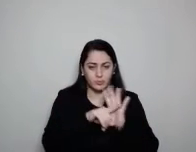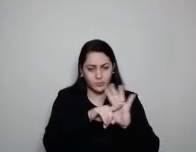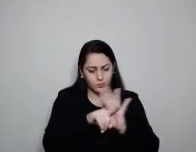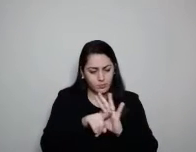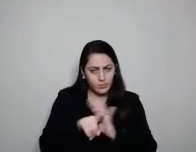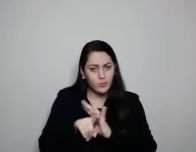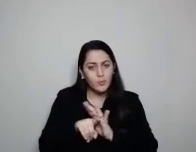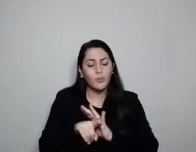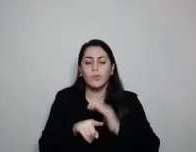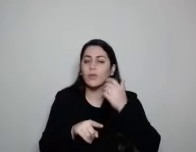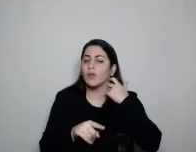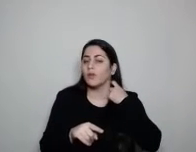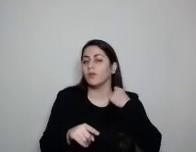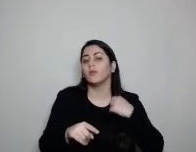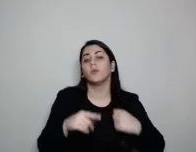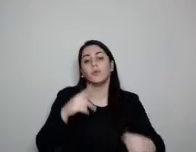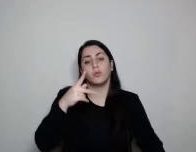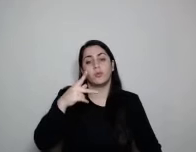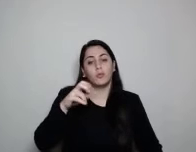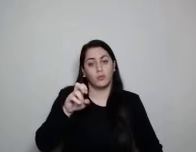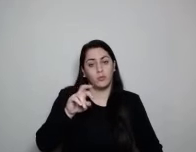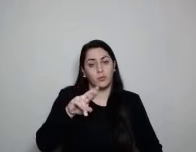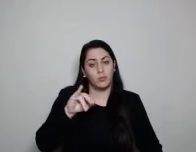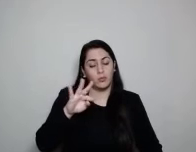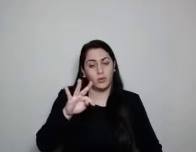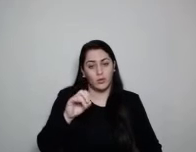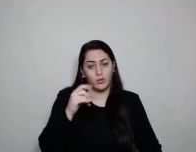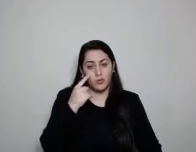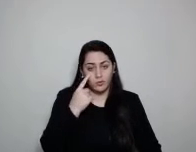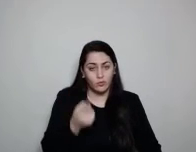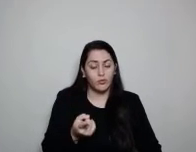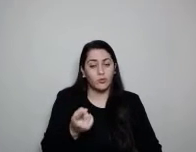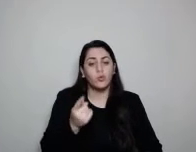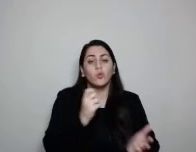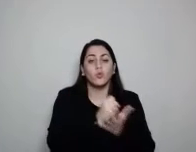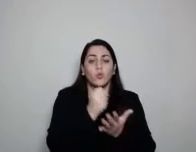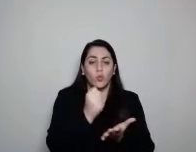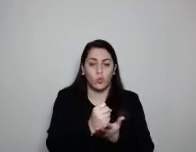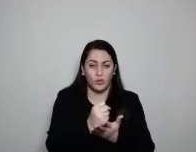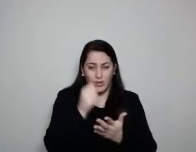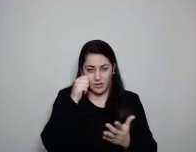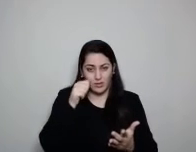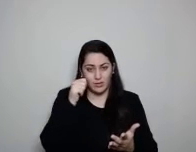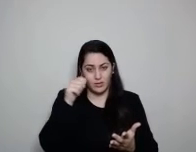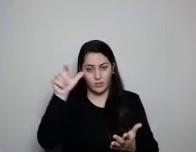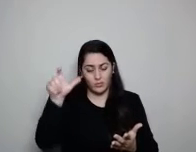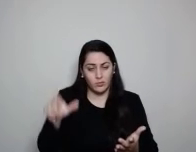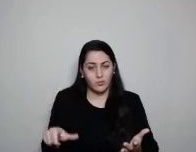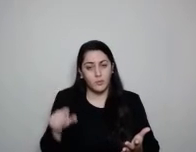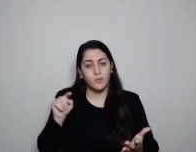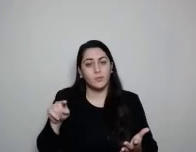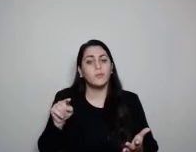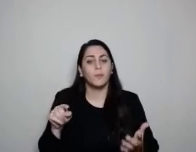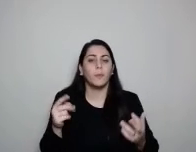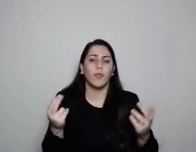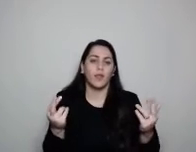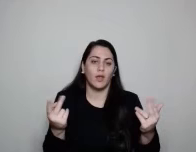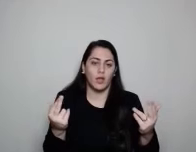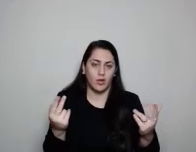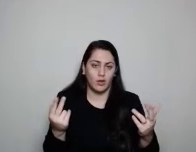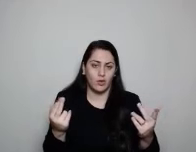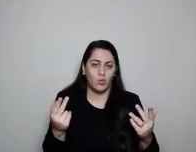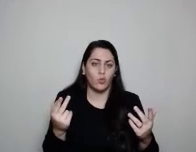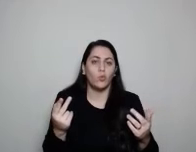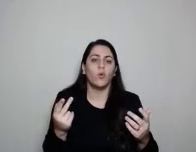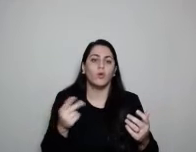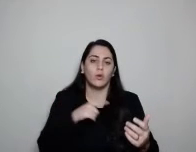o perito constatou que o contrato dela, da autora, era igual ao contrato do parceiro que recebia